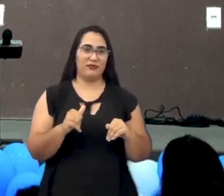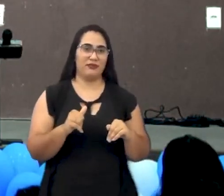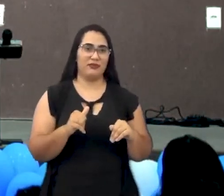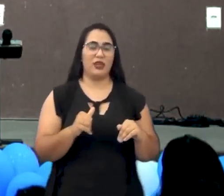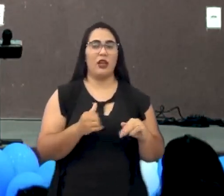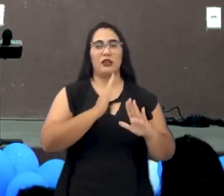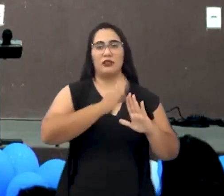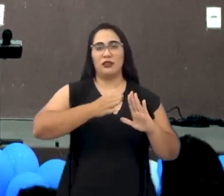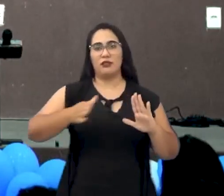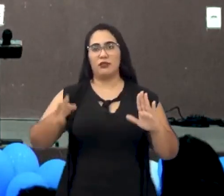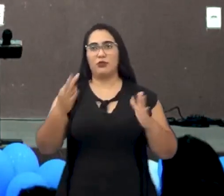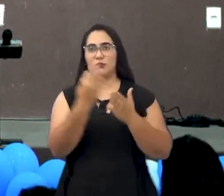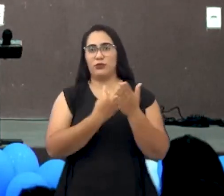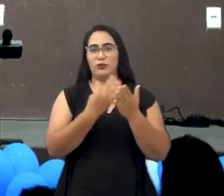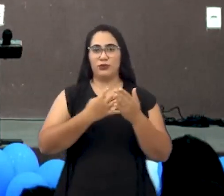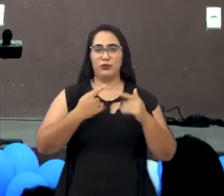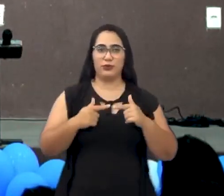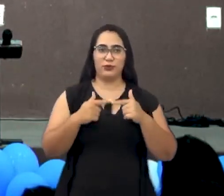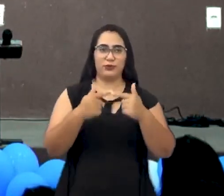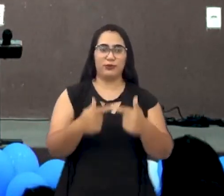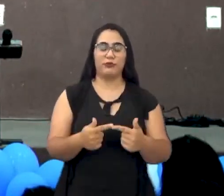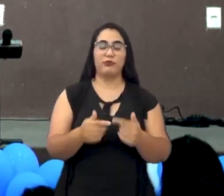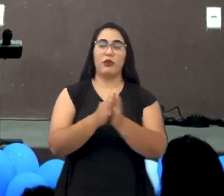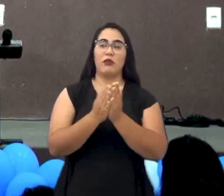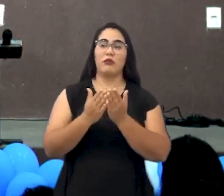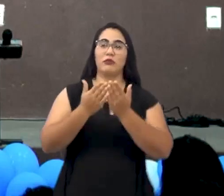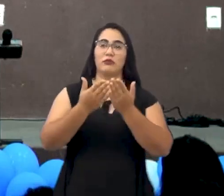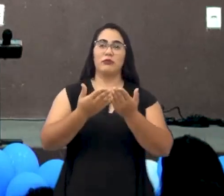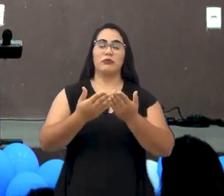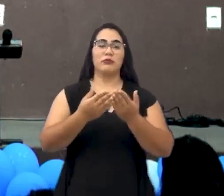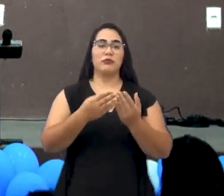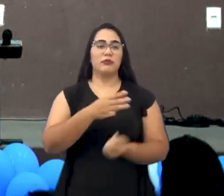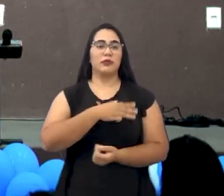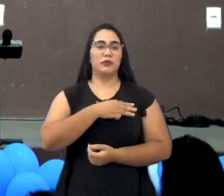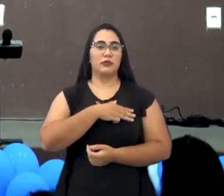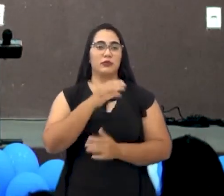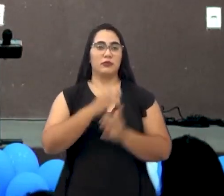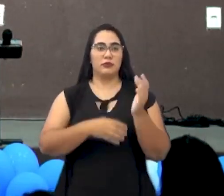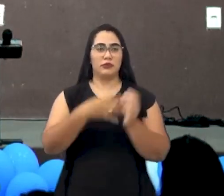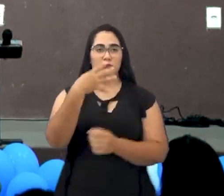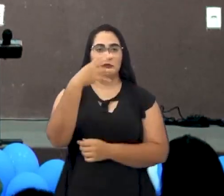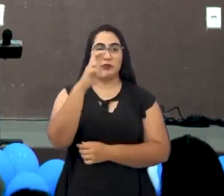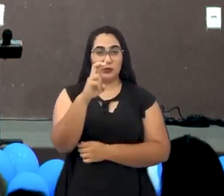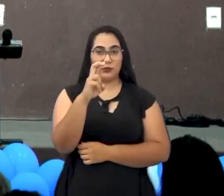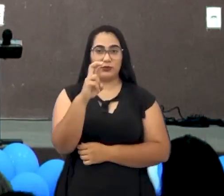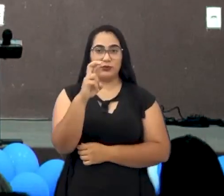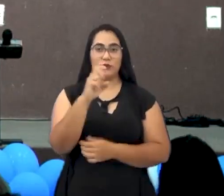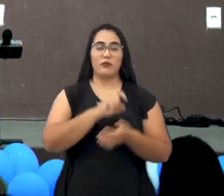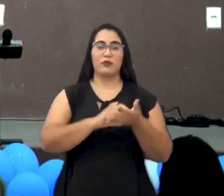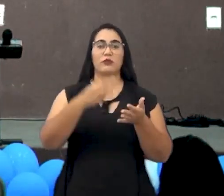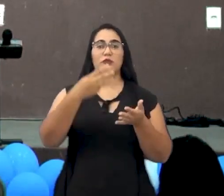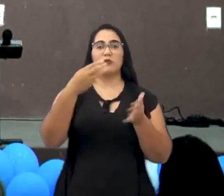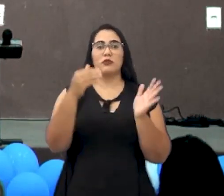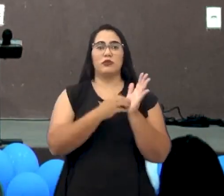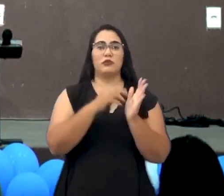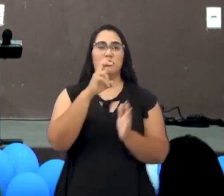sequência do texto. Abram suas Bíblias em Mateus capítulo 5. A gente vai ver do verso 3 ao verso